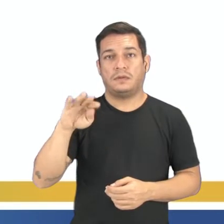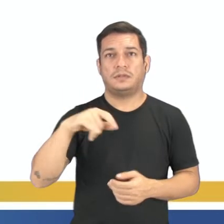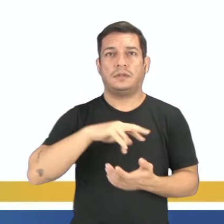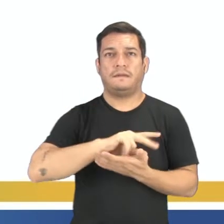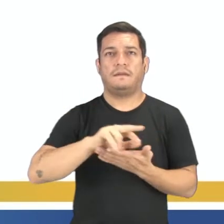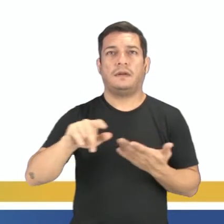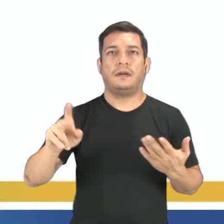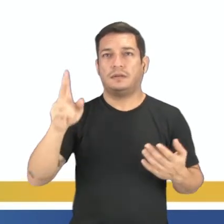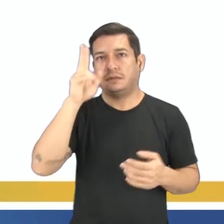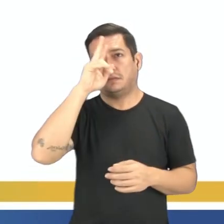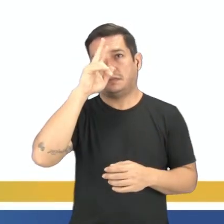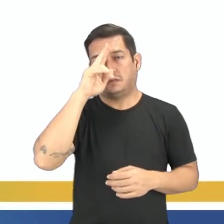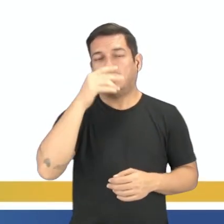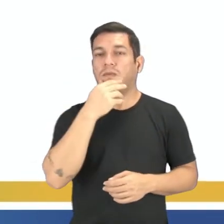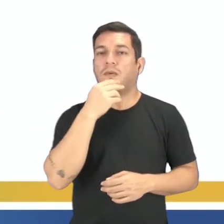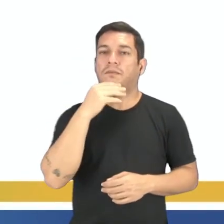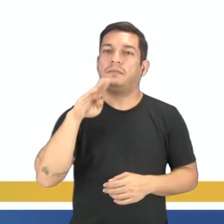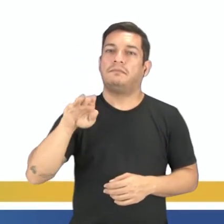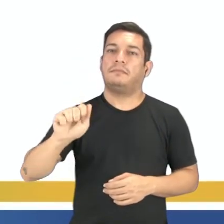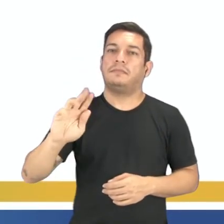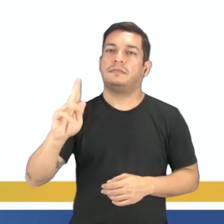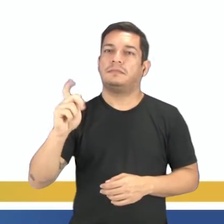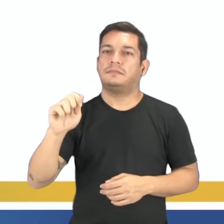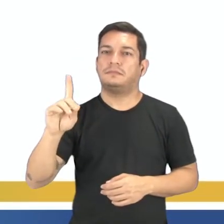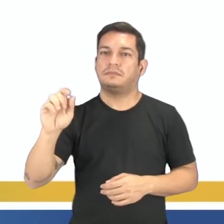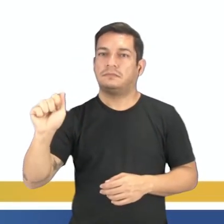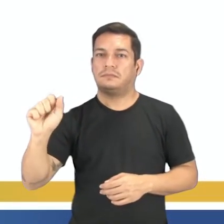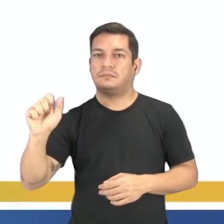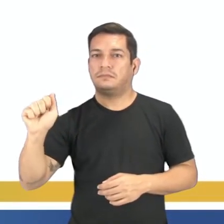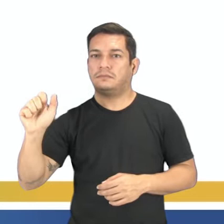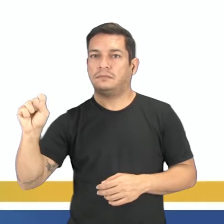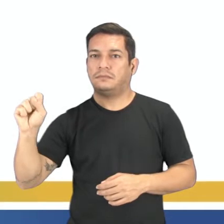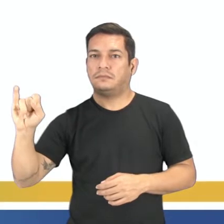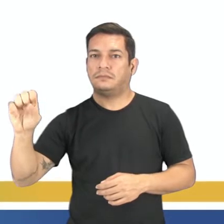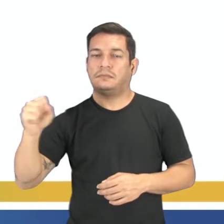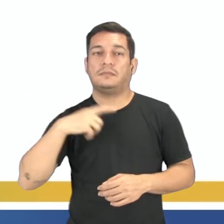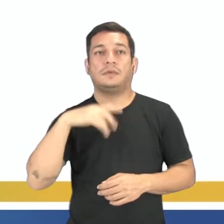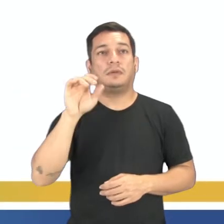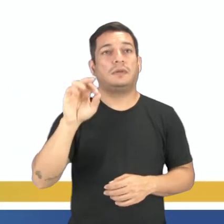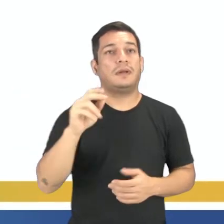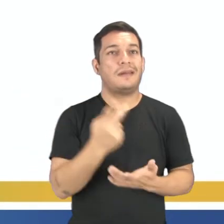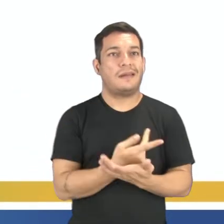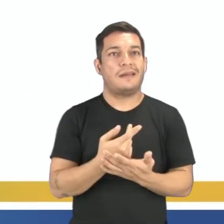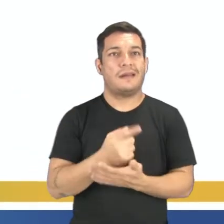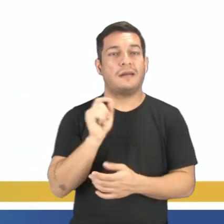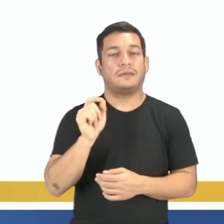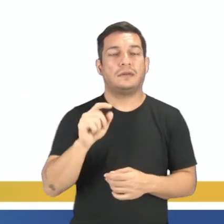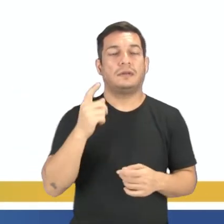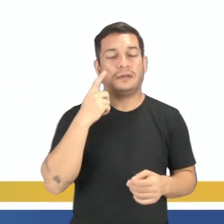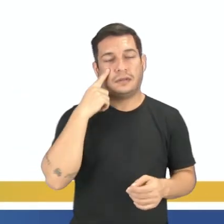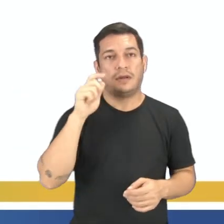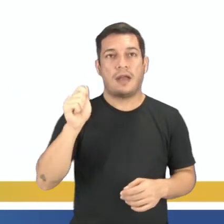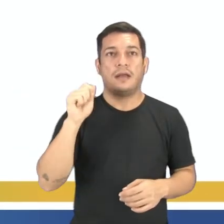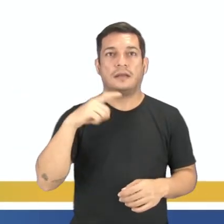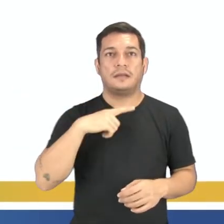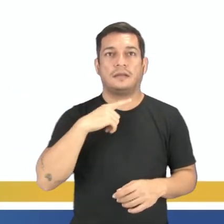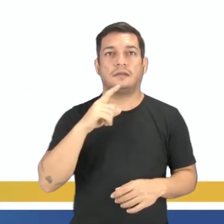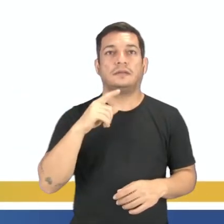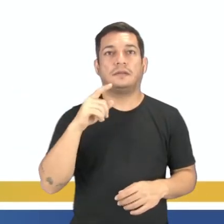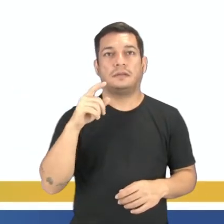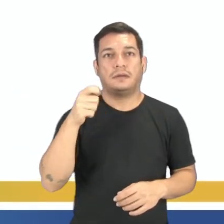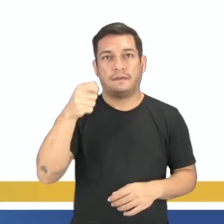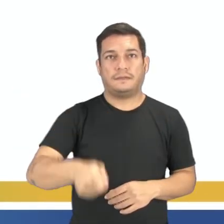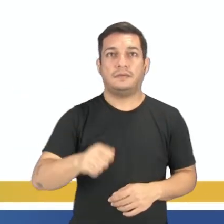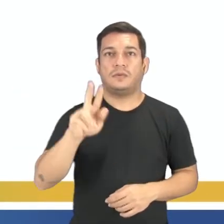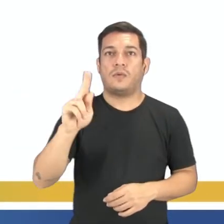de Assis. O que é incorreto afirmar dessa história? Que se desenvolve a partir da afirmação de